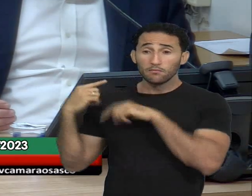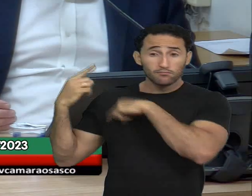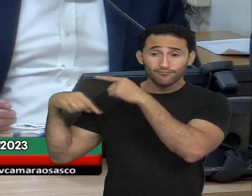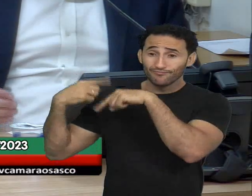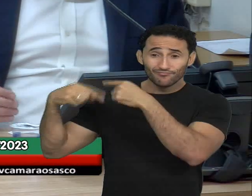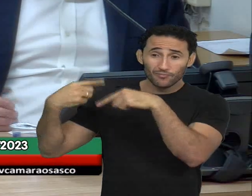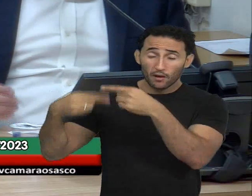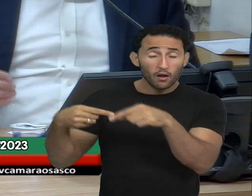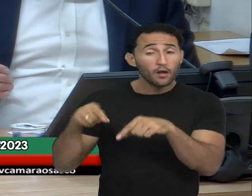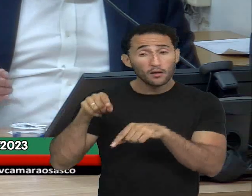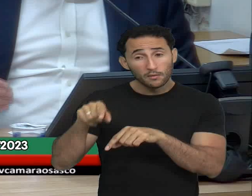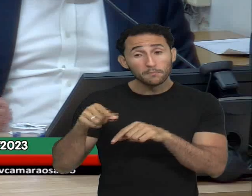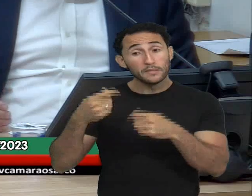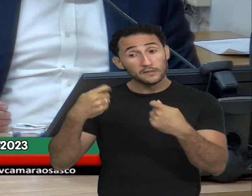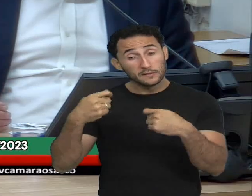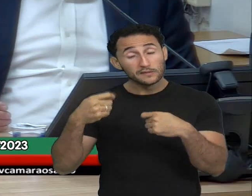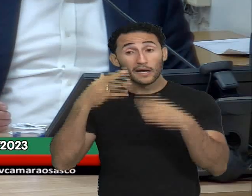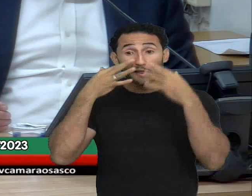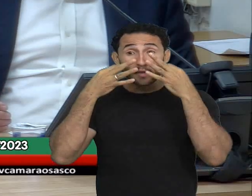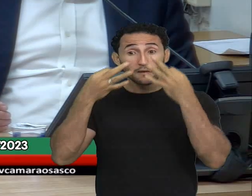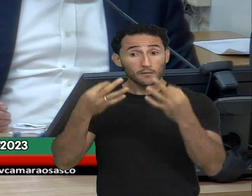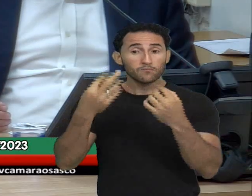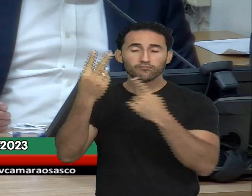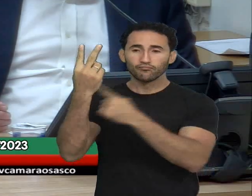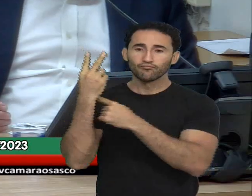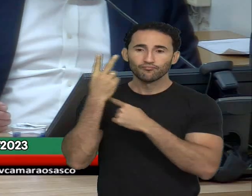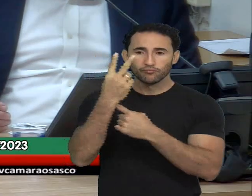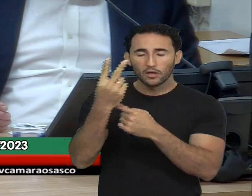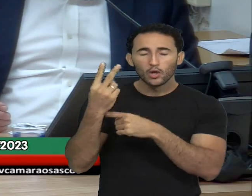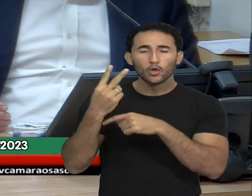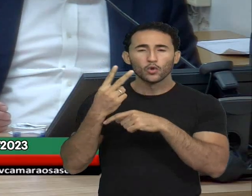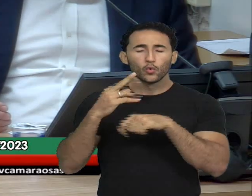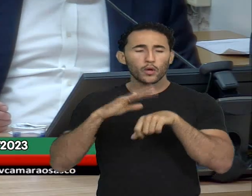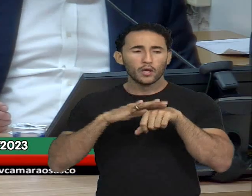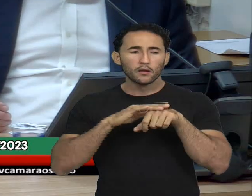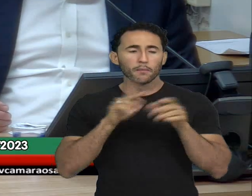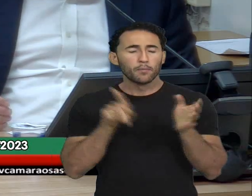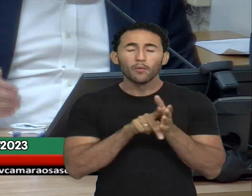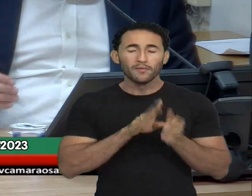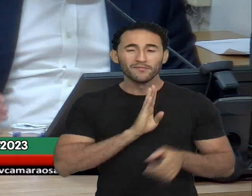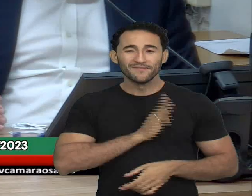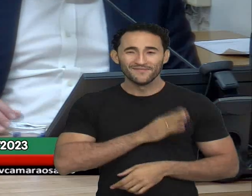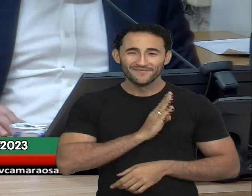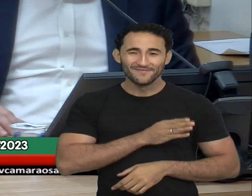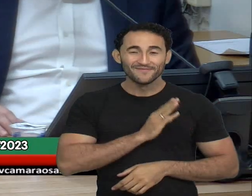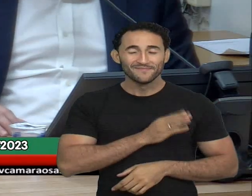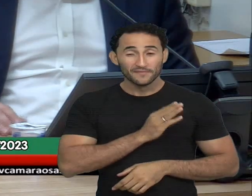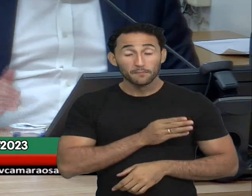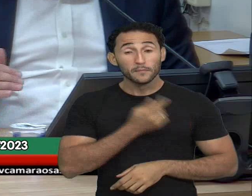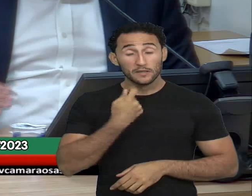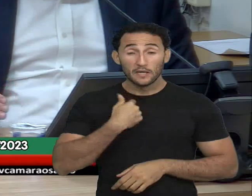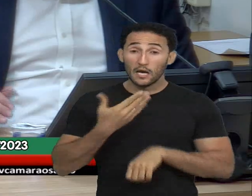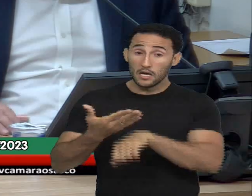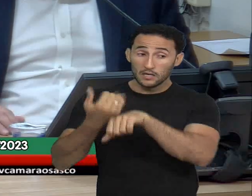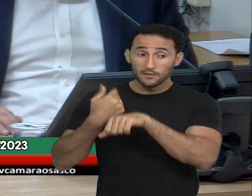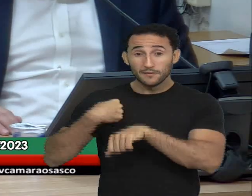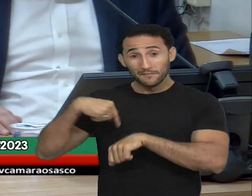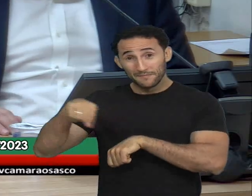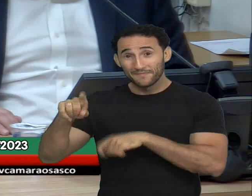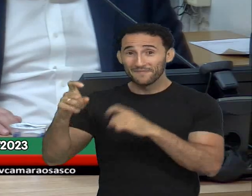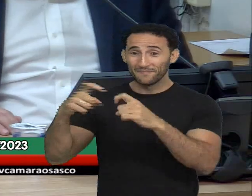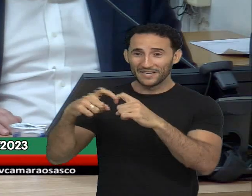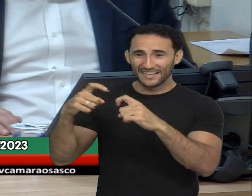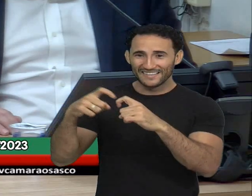familiar, a pessoa tem que ter mais atenção ainda com a doença coronariana. Né? Precisa ser investigado mais a fundo